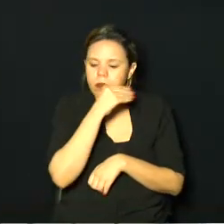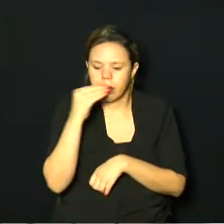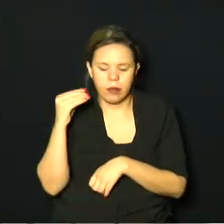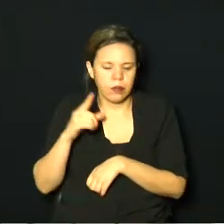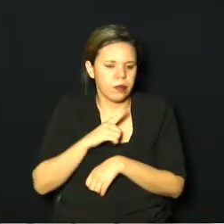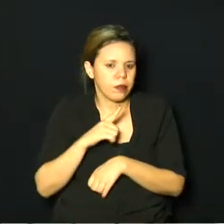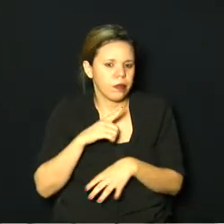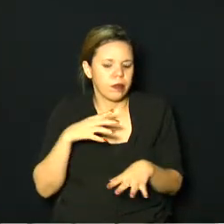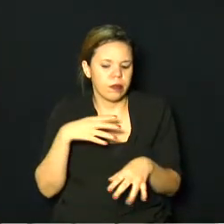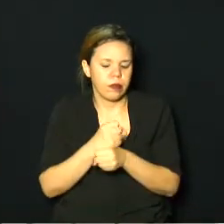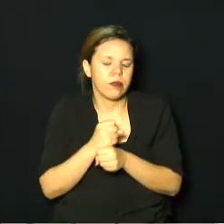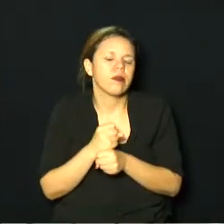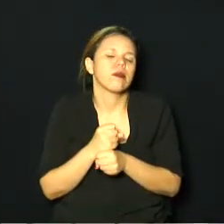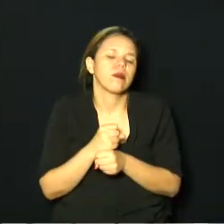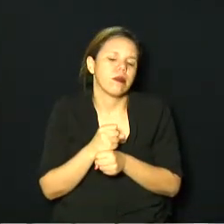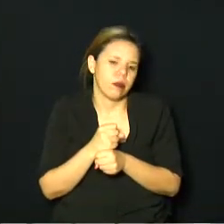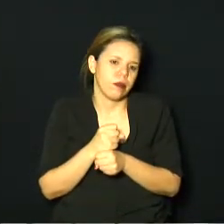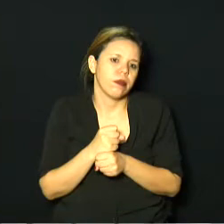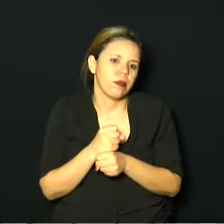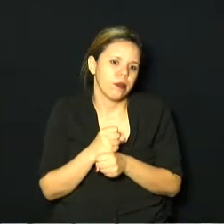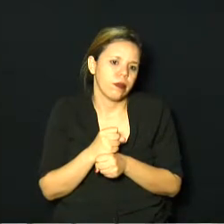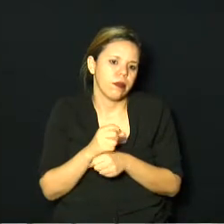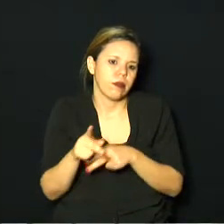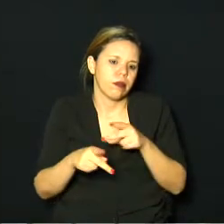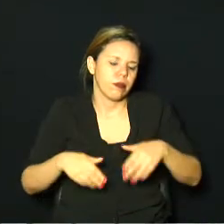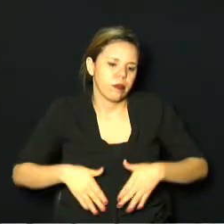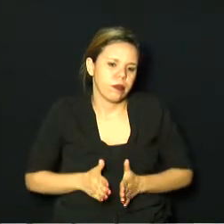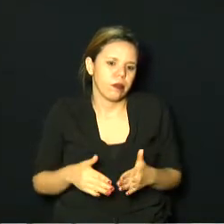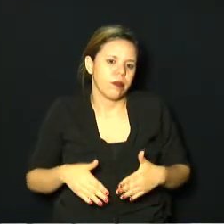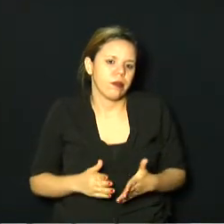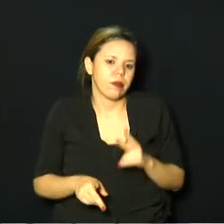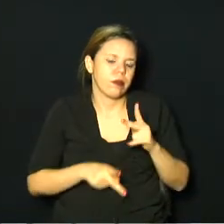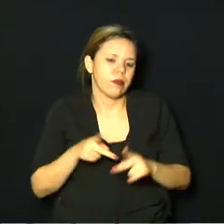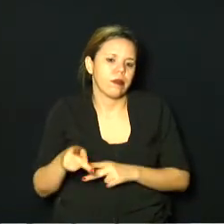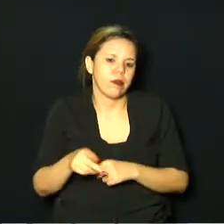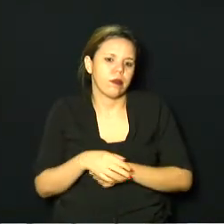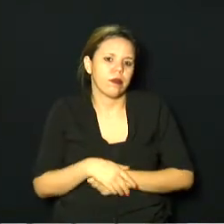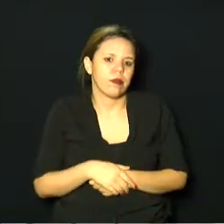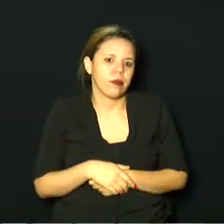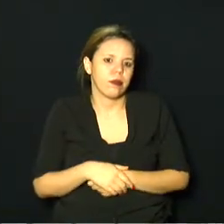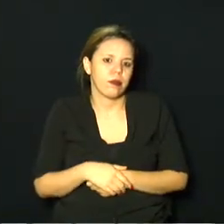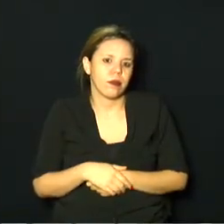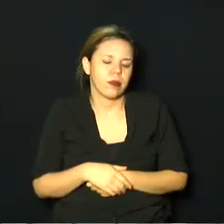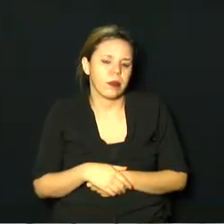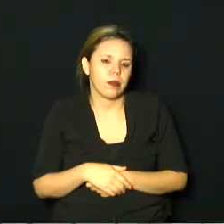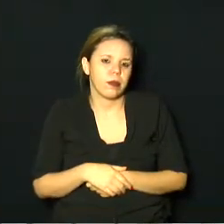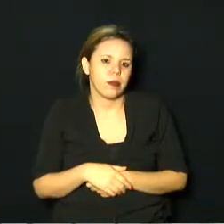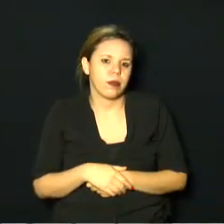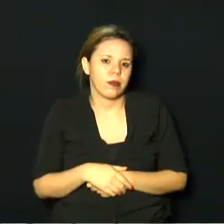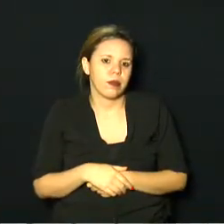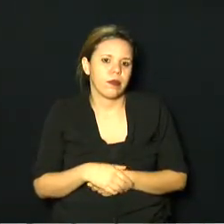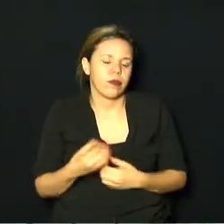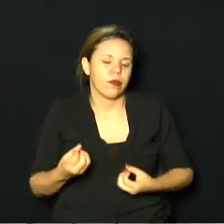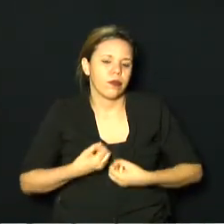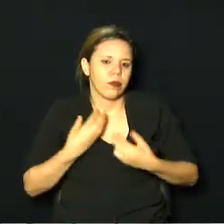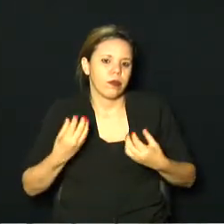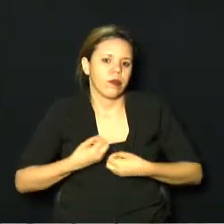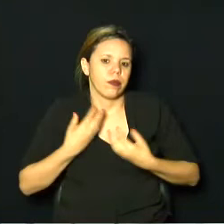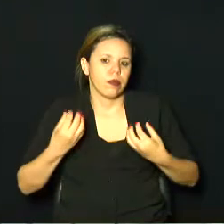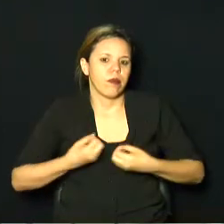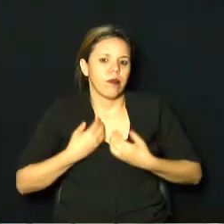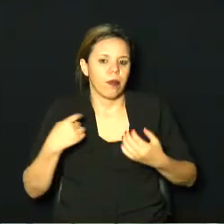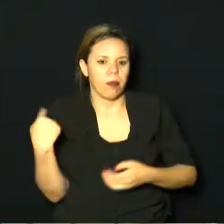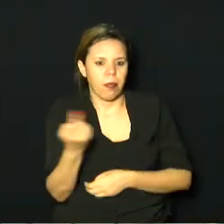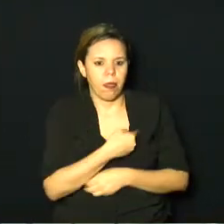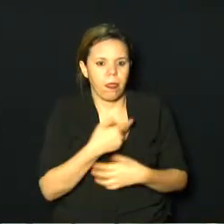adolescentes, dos recém-nascidos, das pessoas, porque essas são informações que